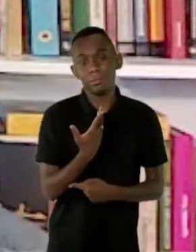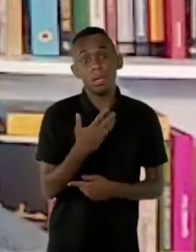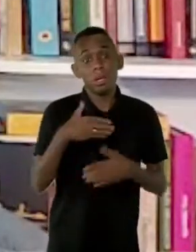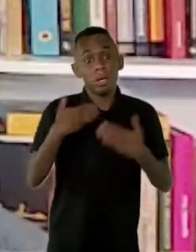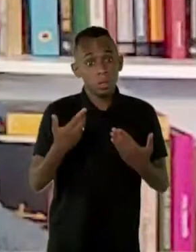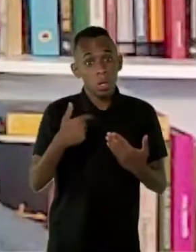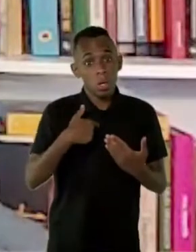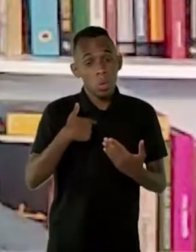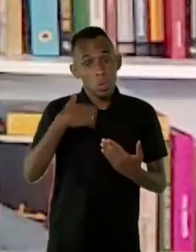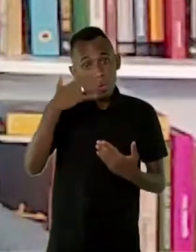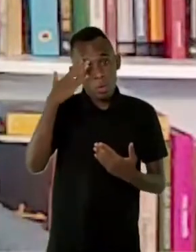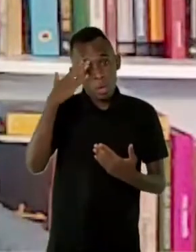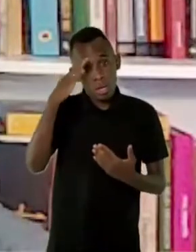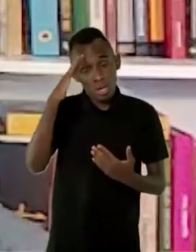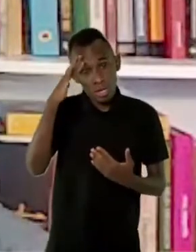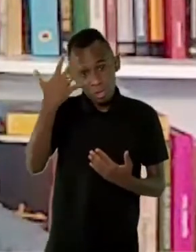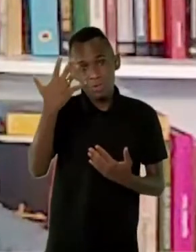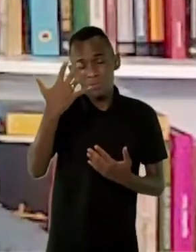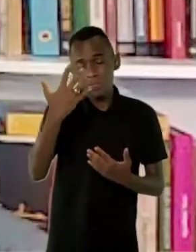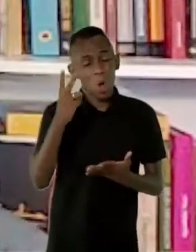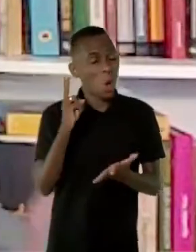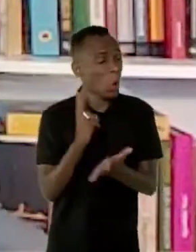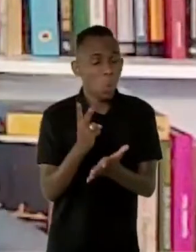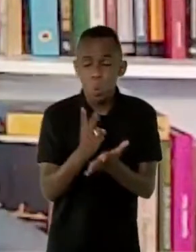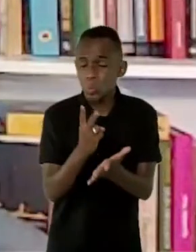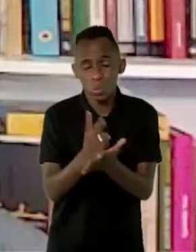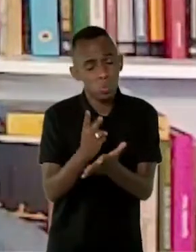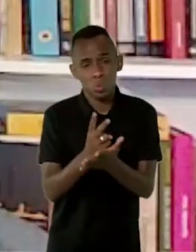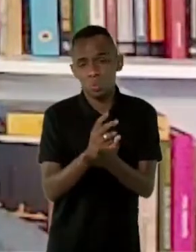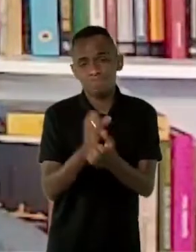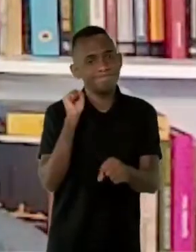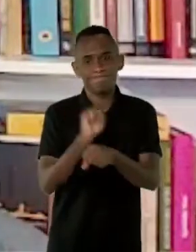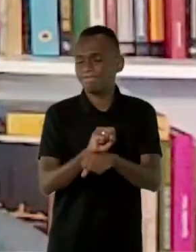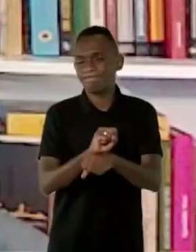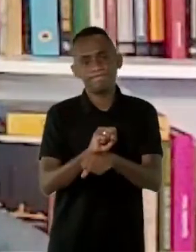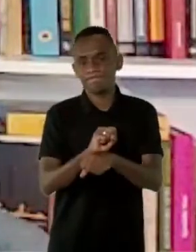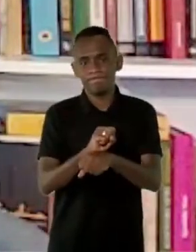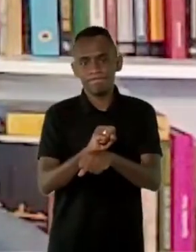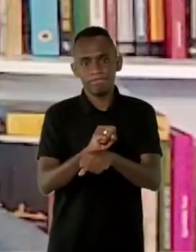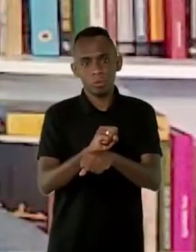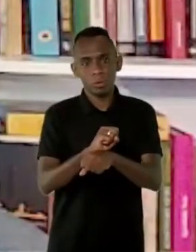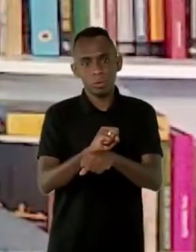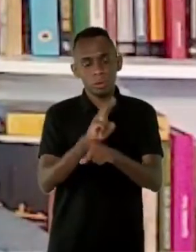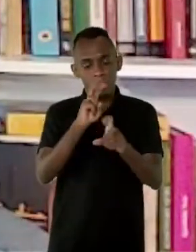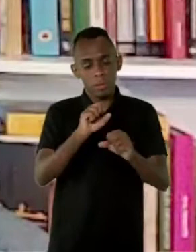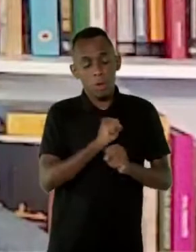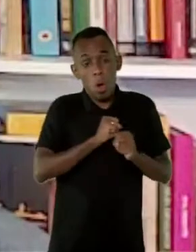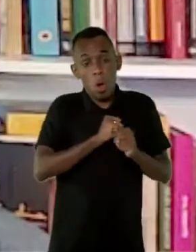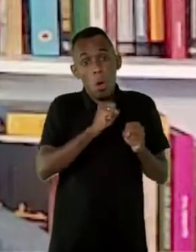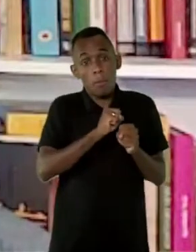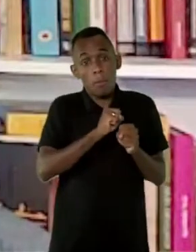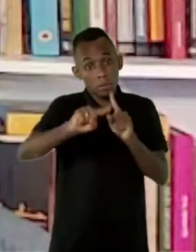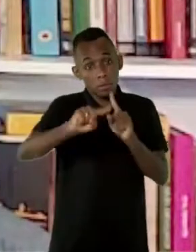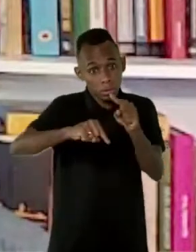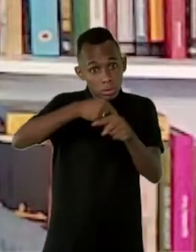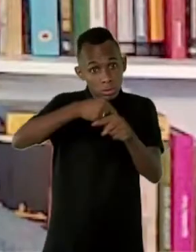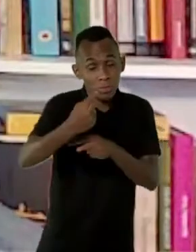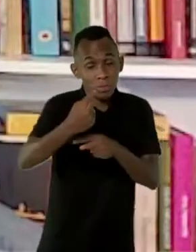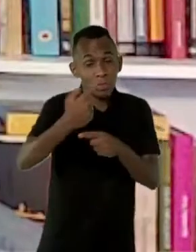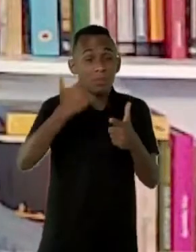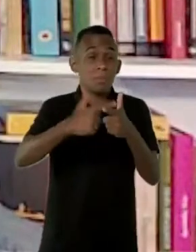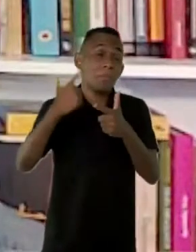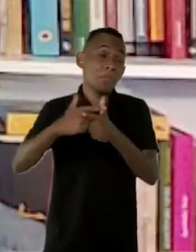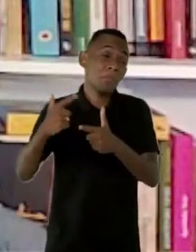Então eu resolvi não levar adiante essa ideia do romance da Carolina. Depois é o seguinte, começou a ter muitos problemas